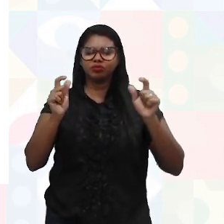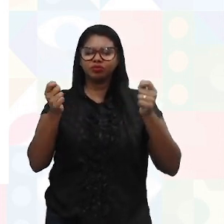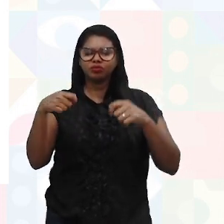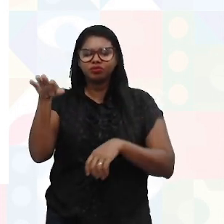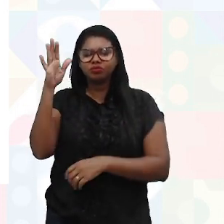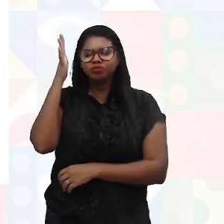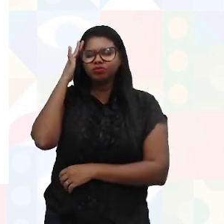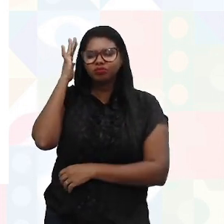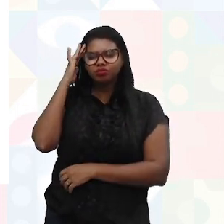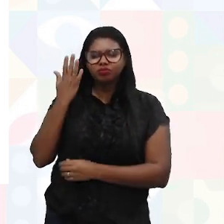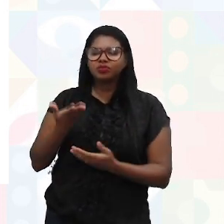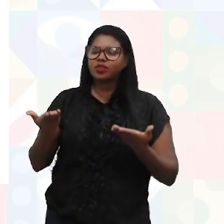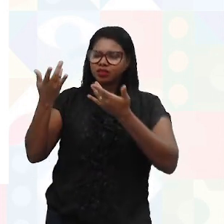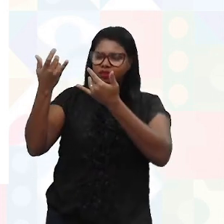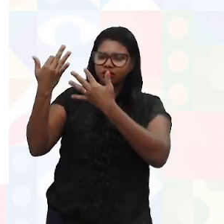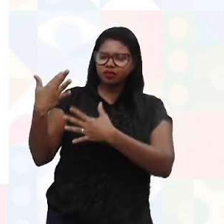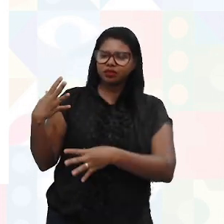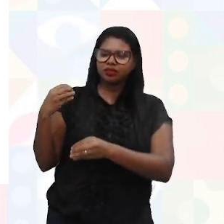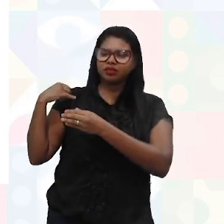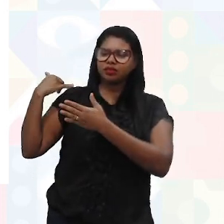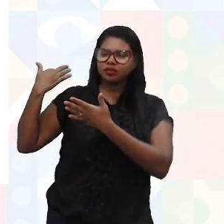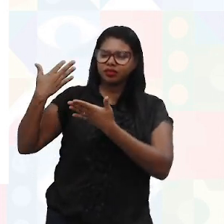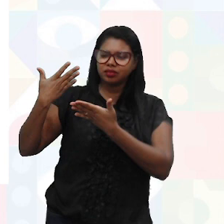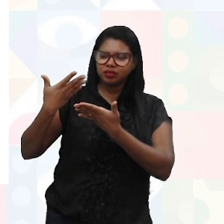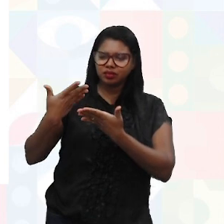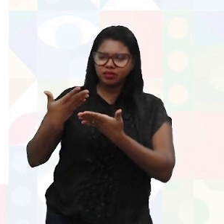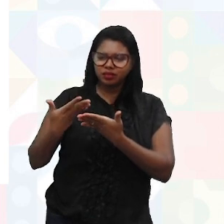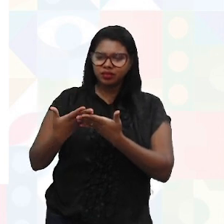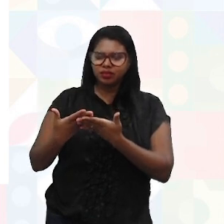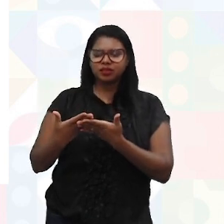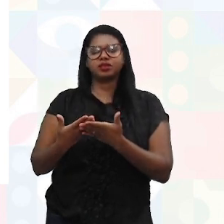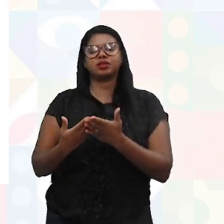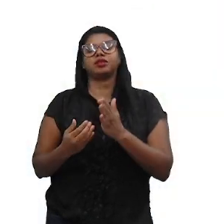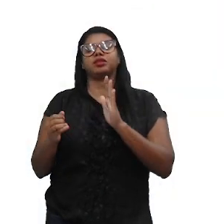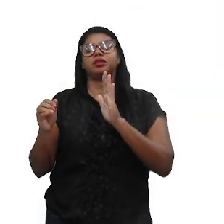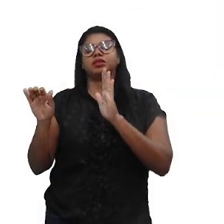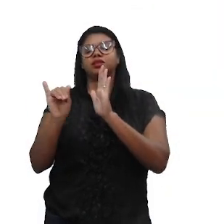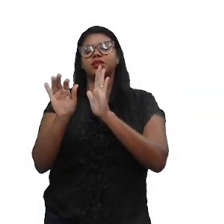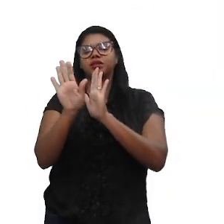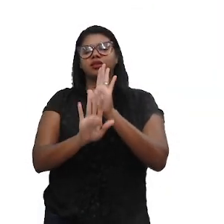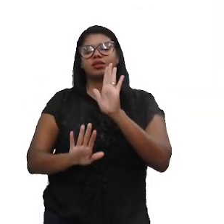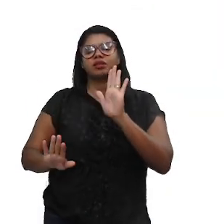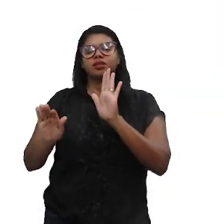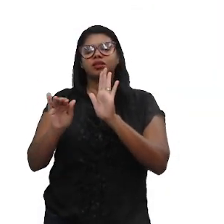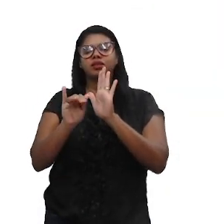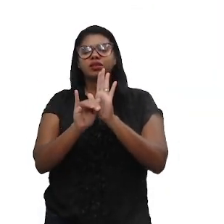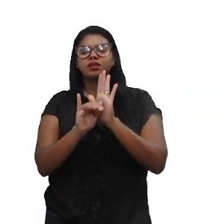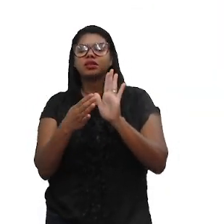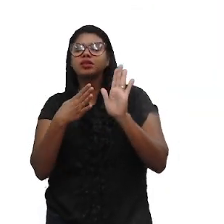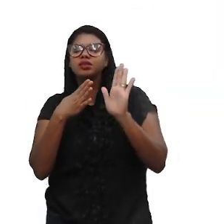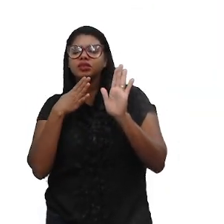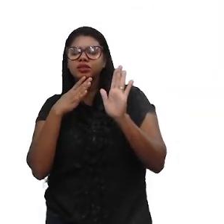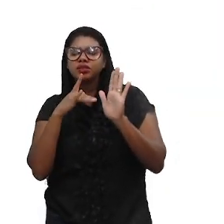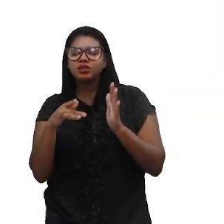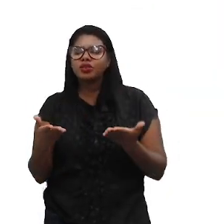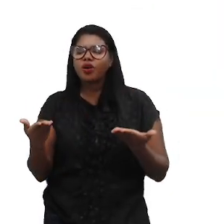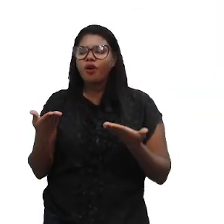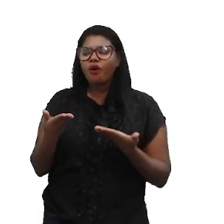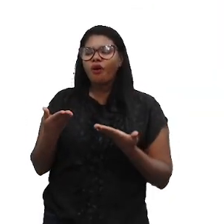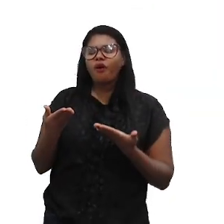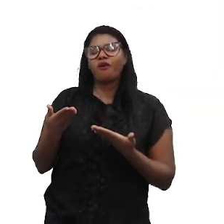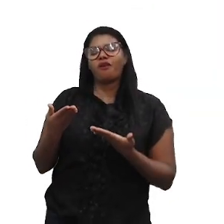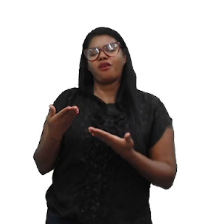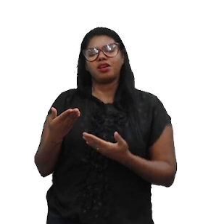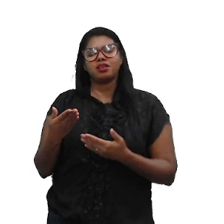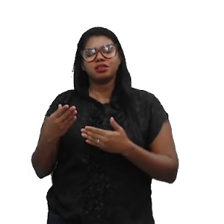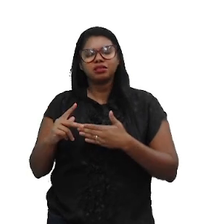E aí a gente vai falar um pouco dessa trajetória da ilustração. Porque a gente conhece a ilustração nos dias de hoje e pensa que é uma coisa